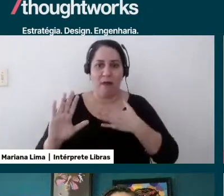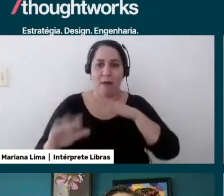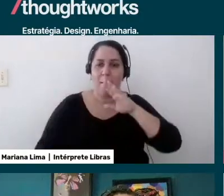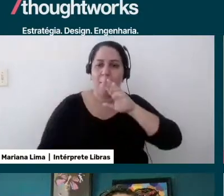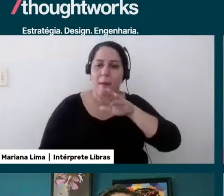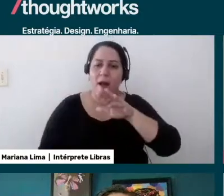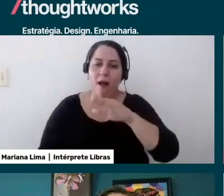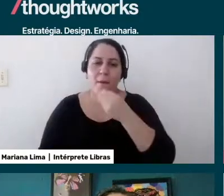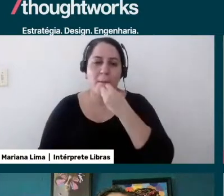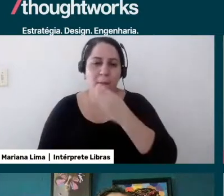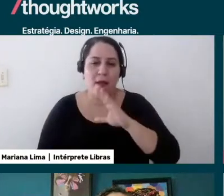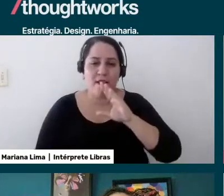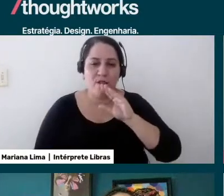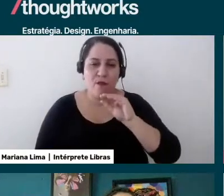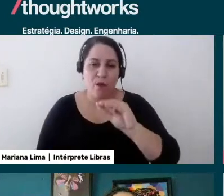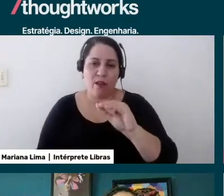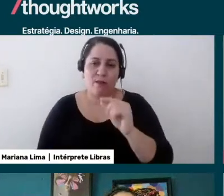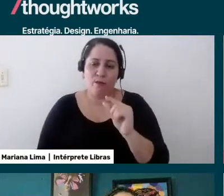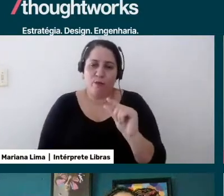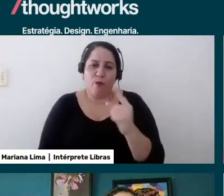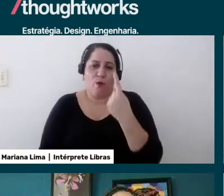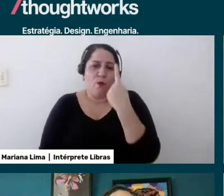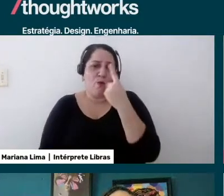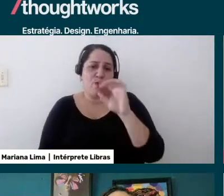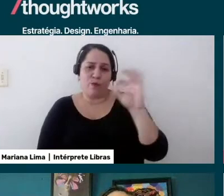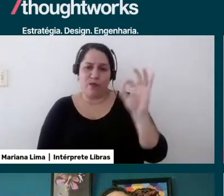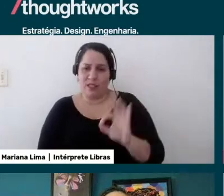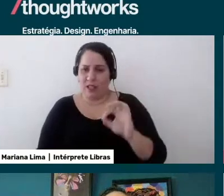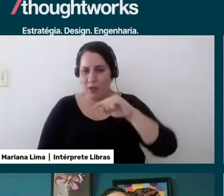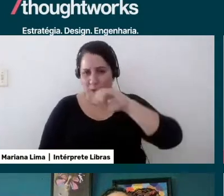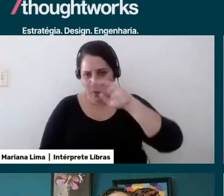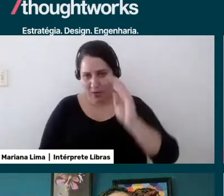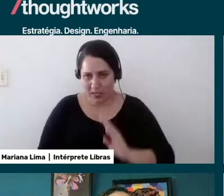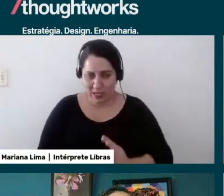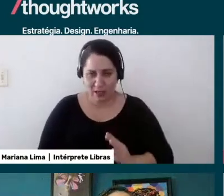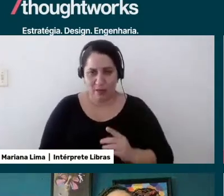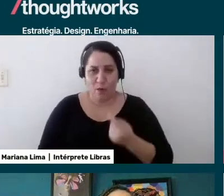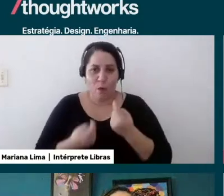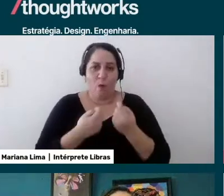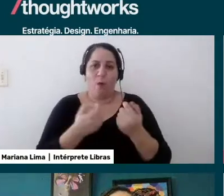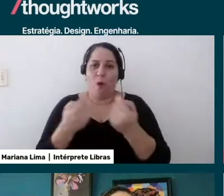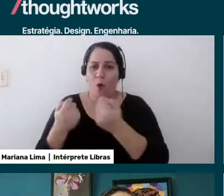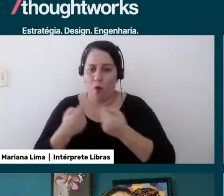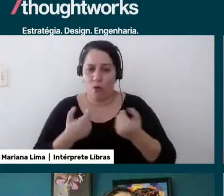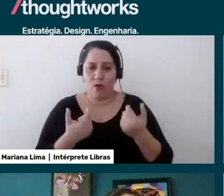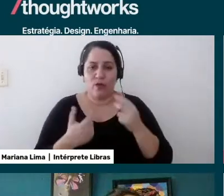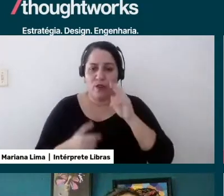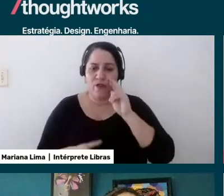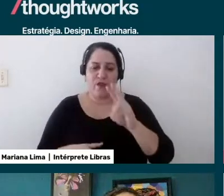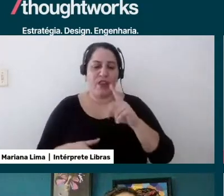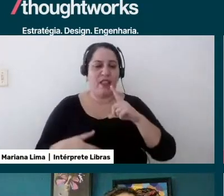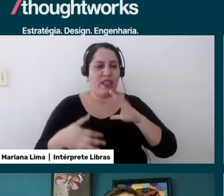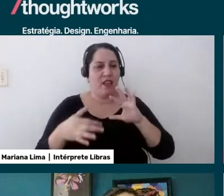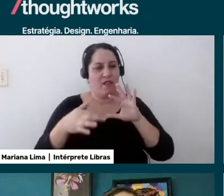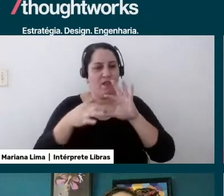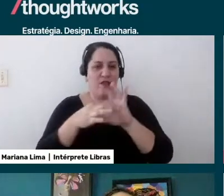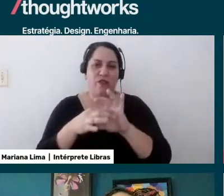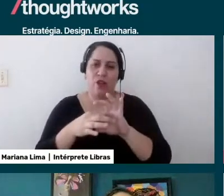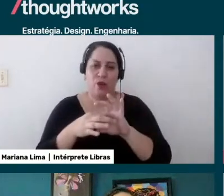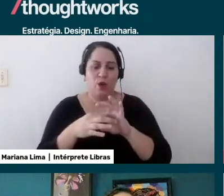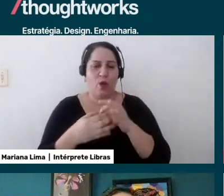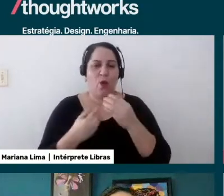está falando ali de hoje um pré-requisito que tem um vínculo direto com onde